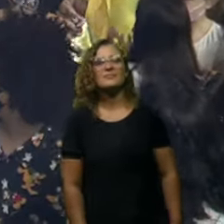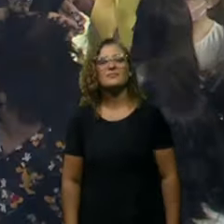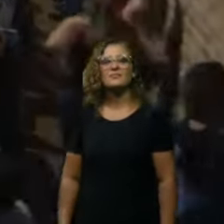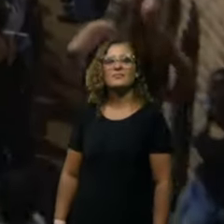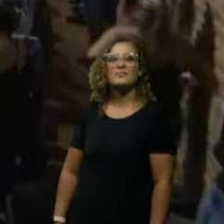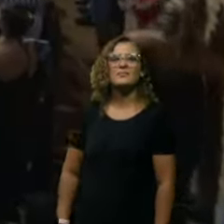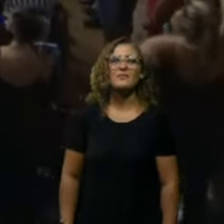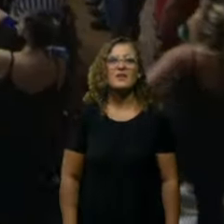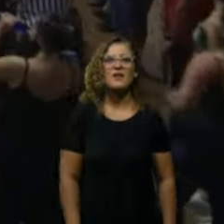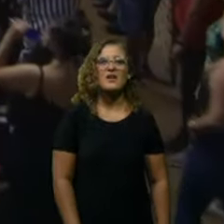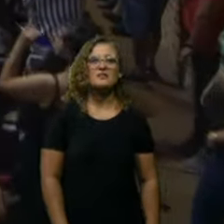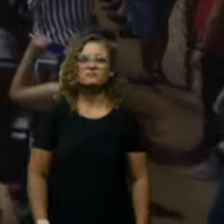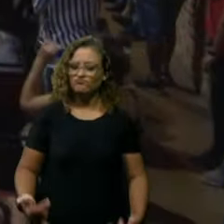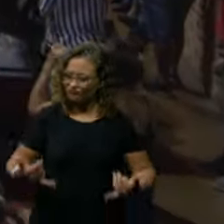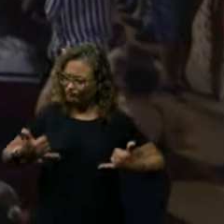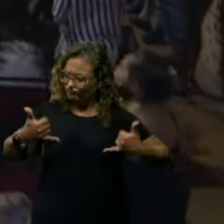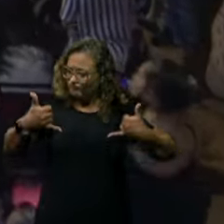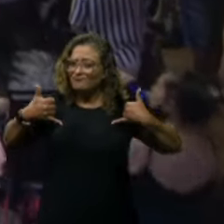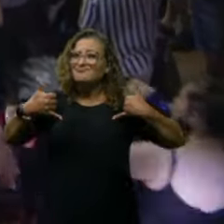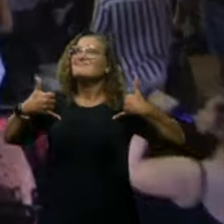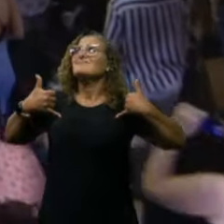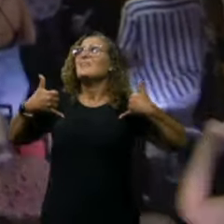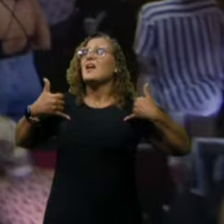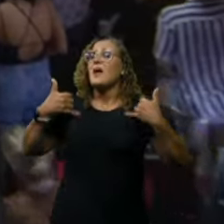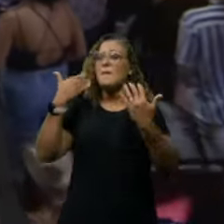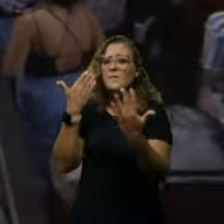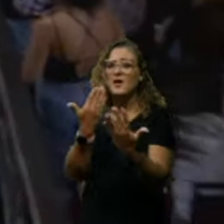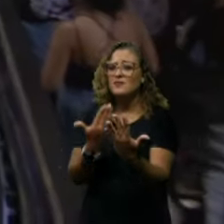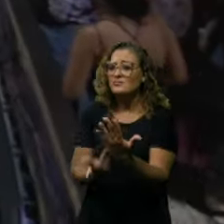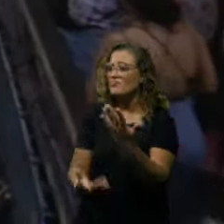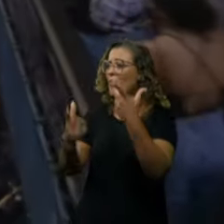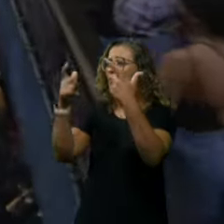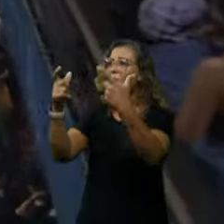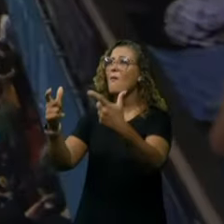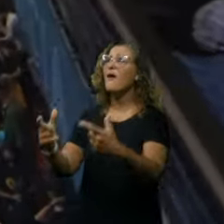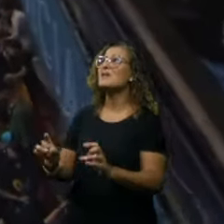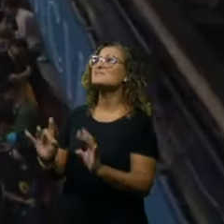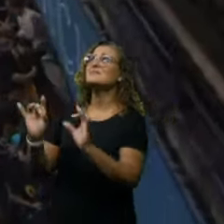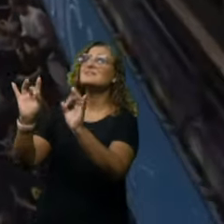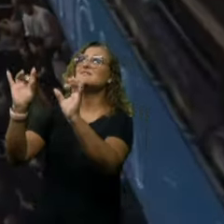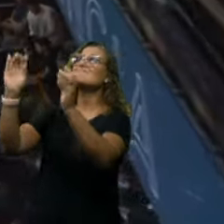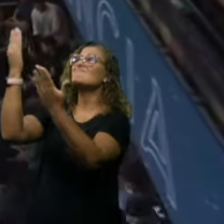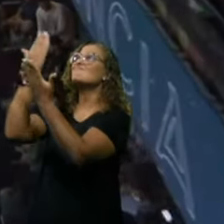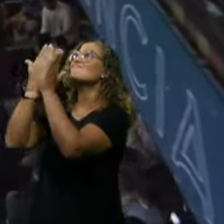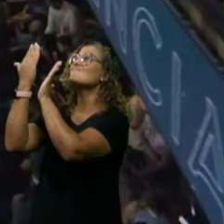meu amigo tirou já é